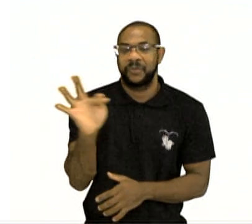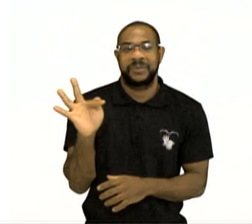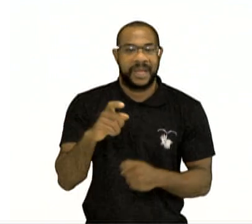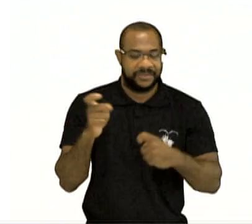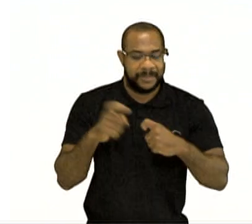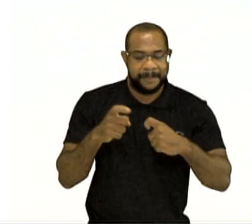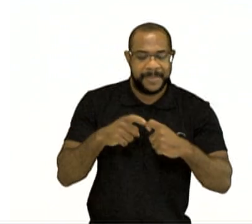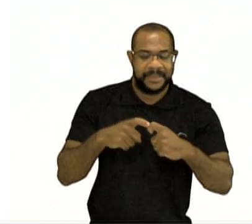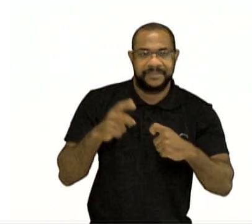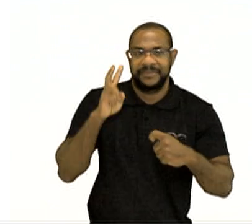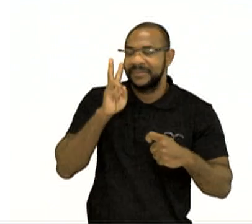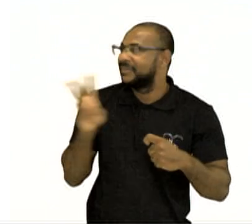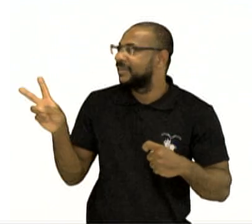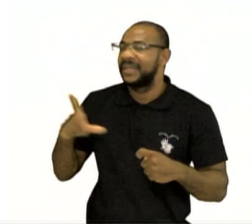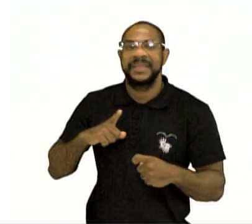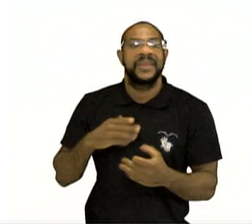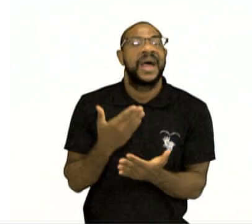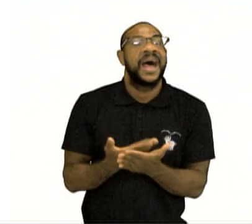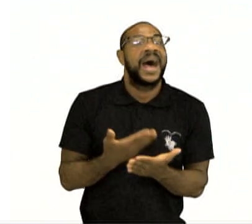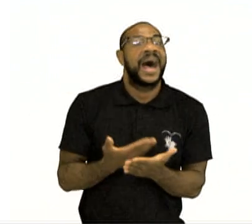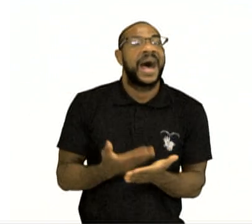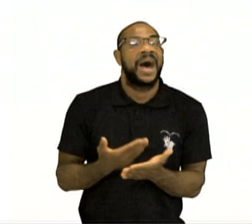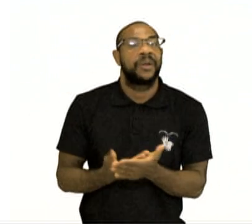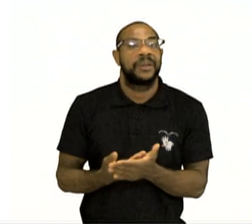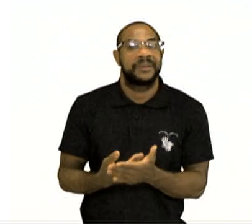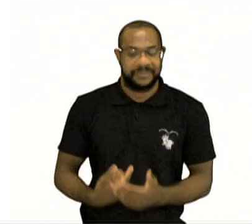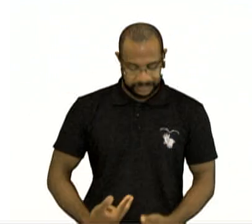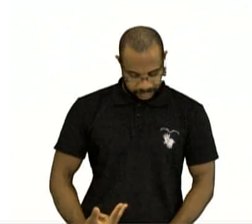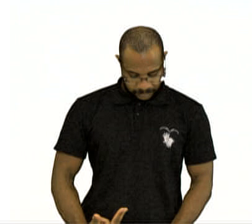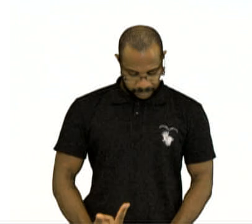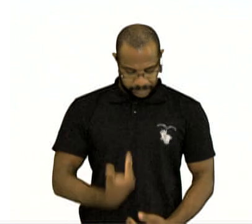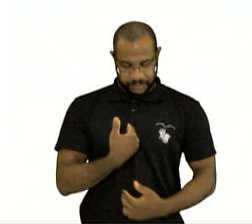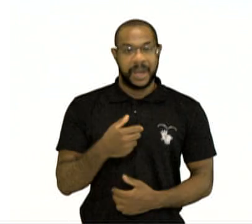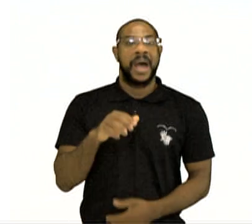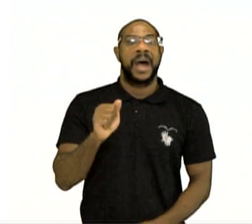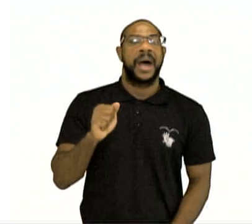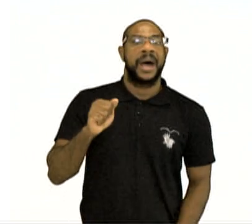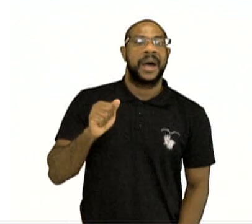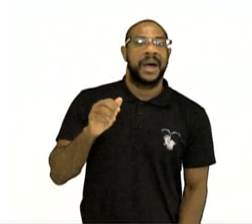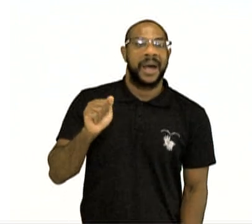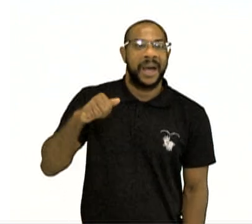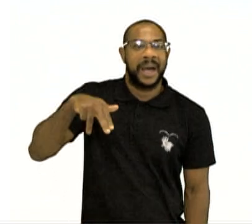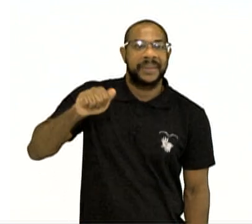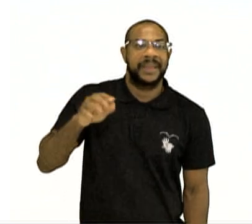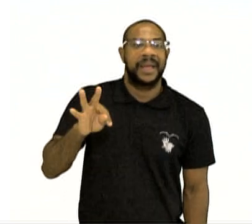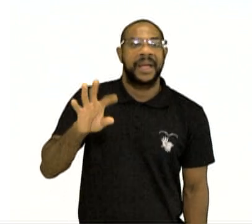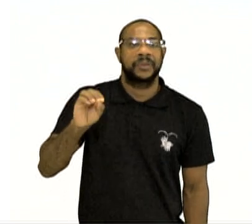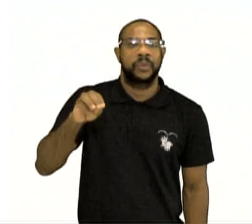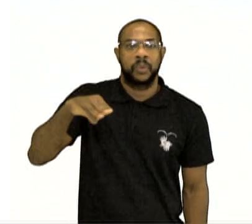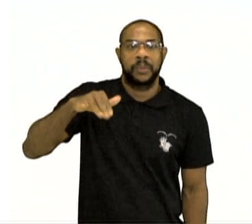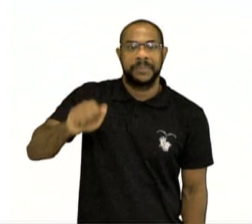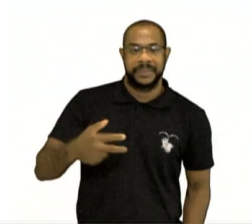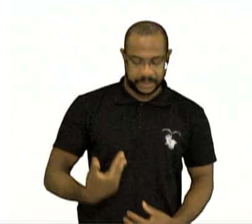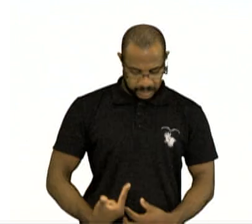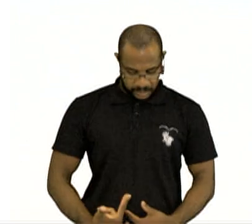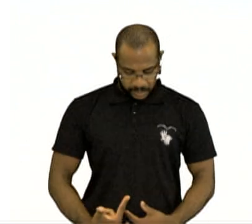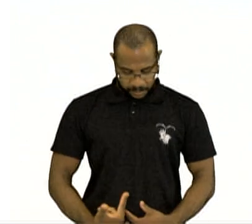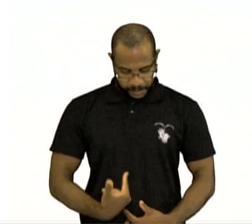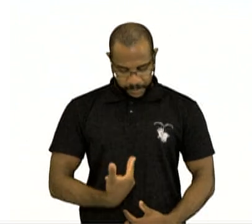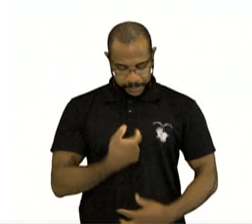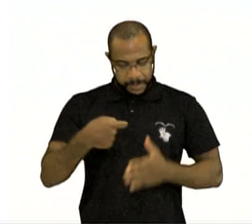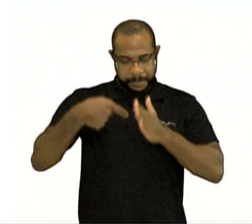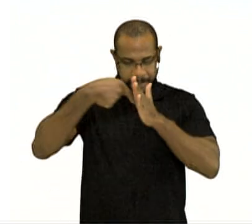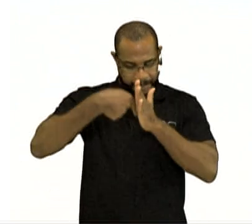aula de anatomia. Observe a expressão dos rostos, né? Observe a luz, como ela